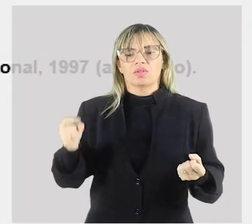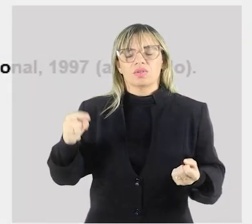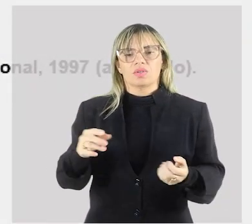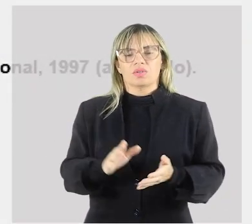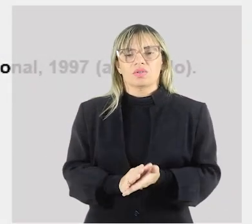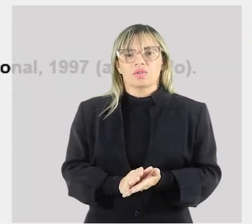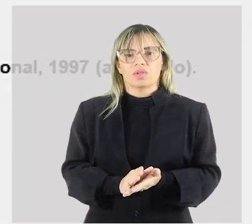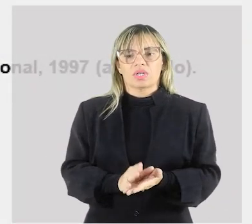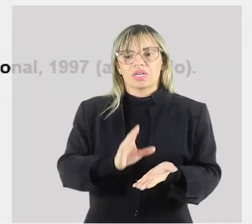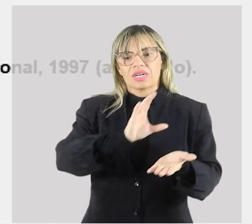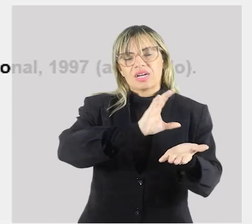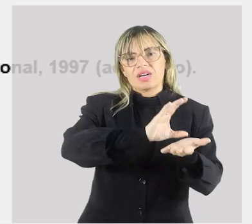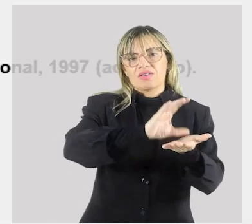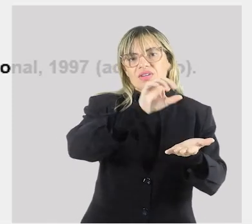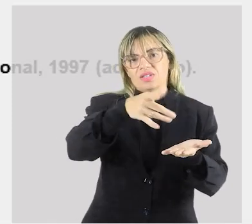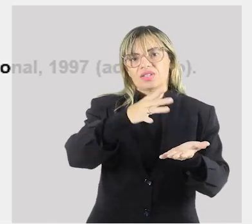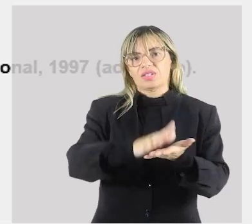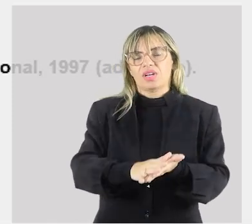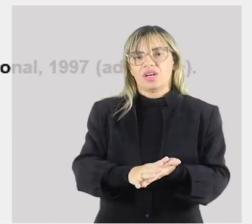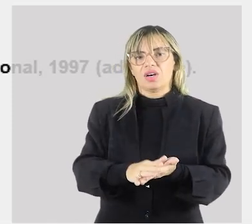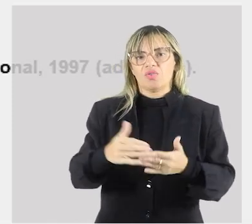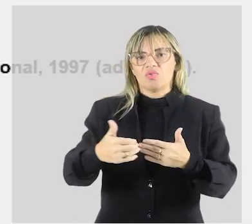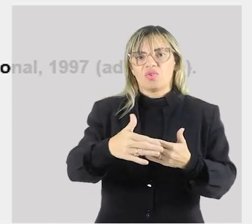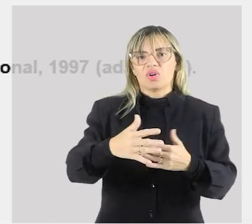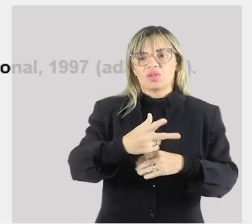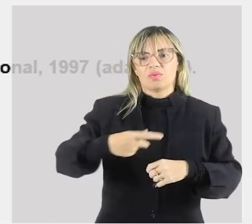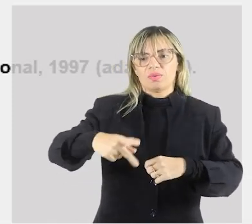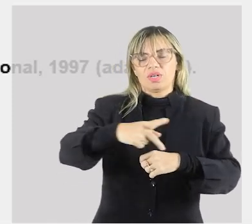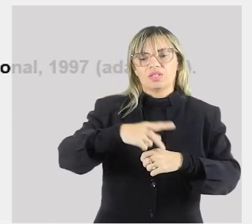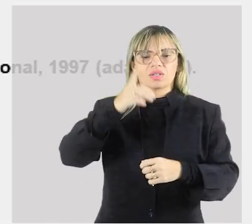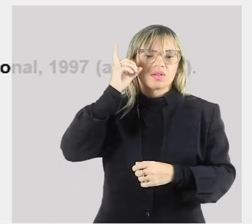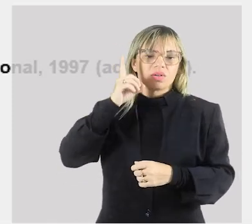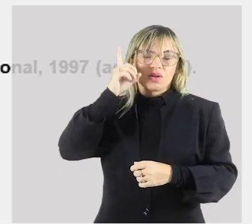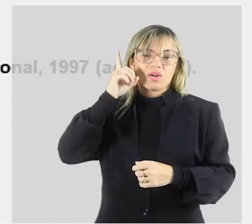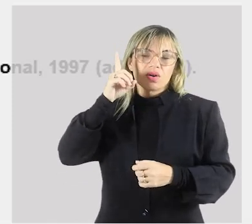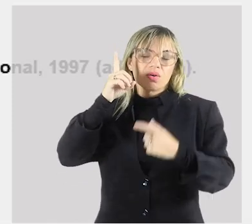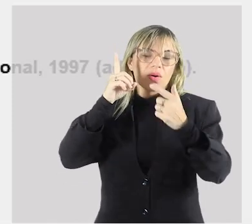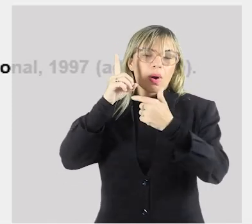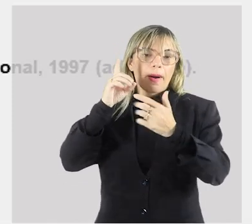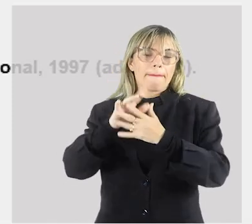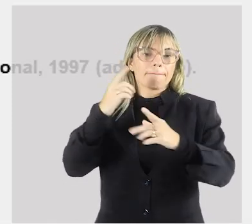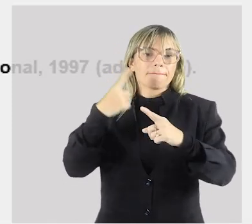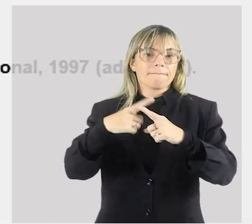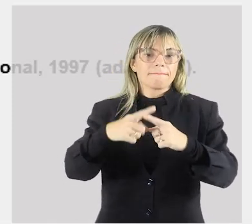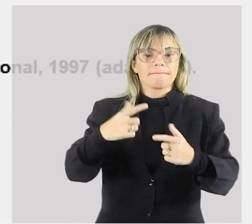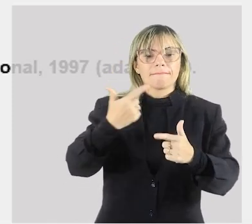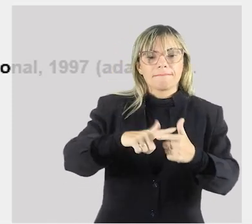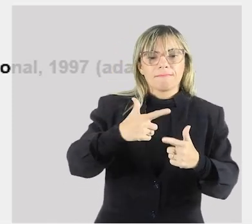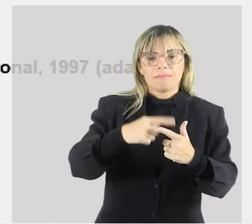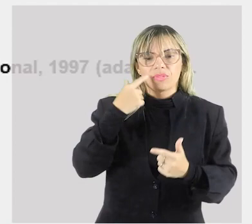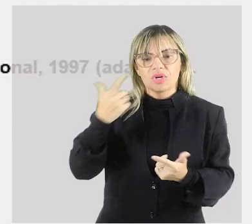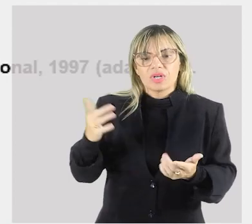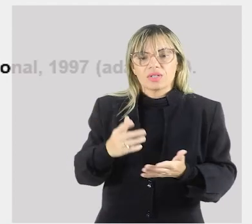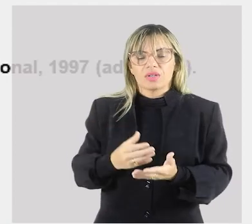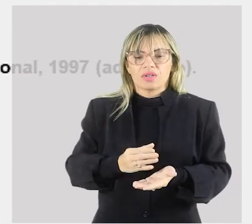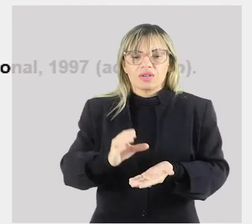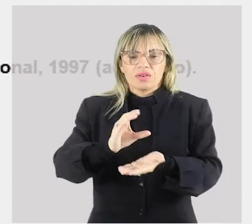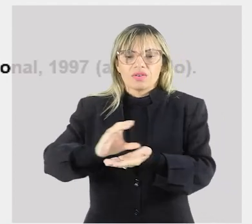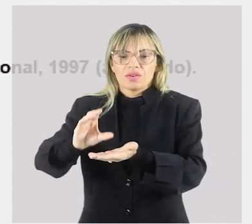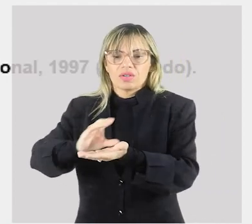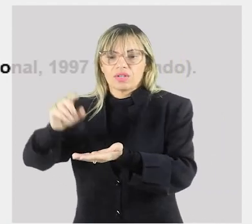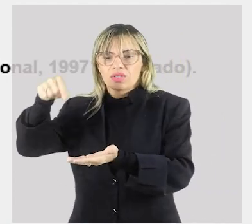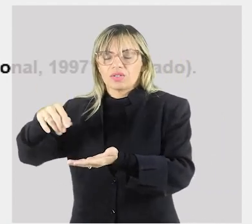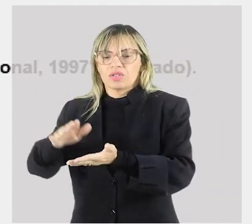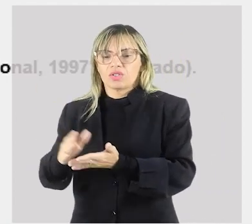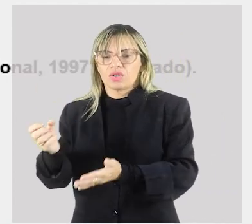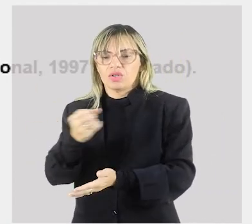porque os Estados Unidos são em crise, para financiar a retenção de novos estoques, pois o mercado internacional de capitais se